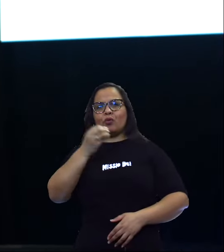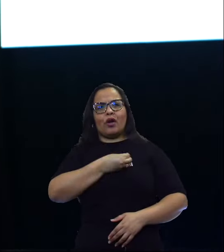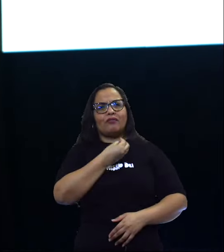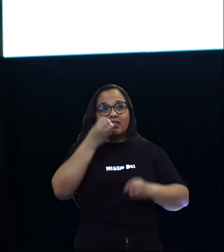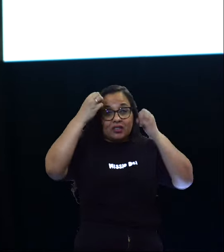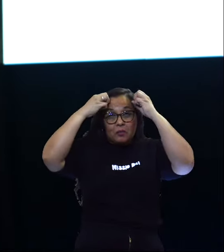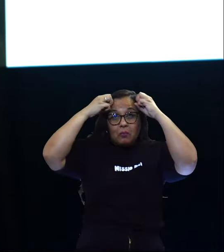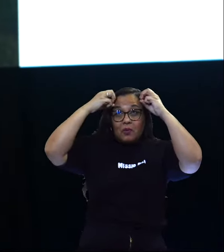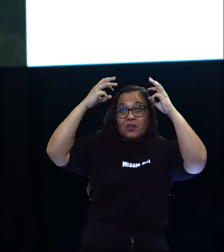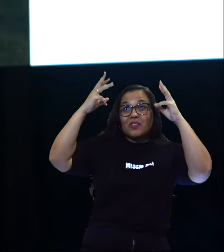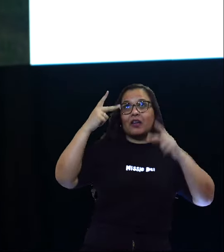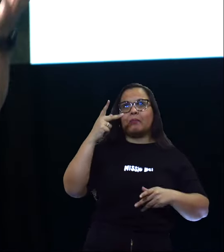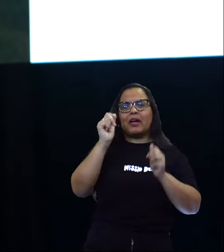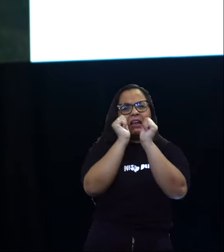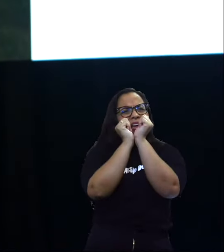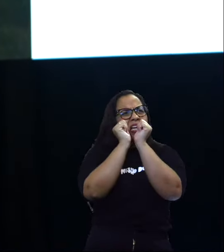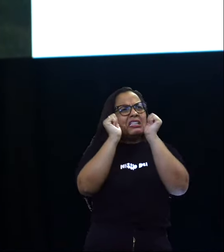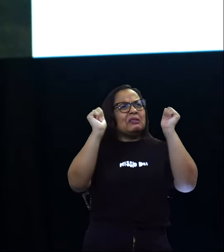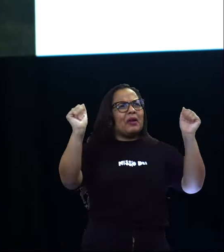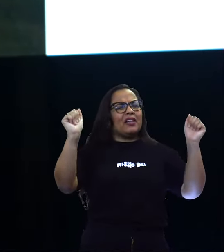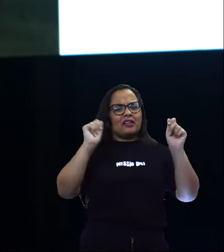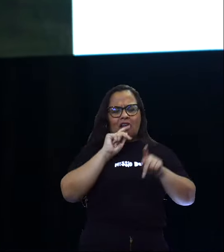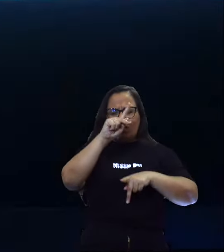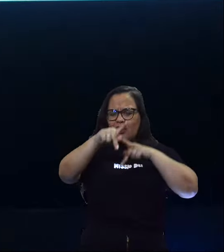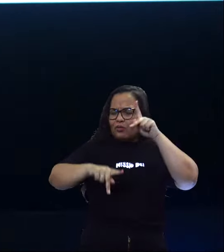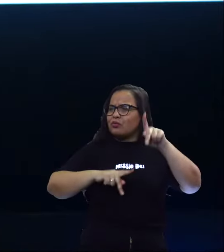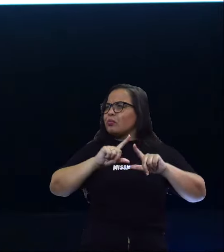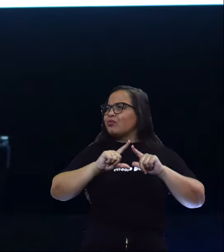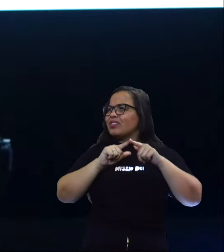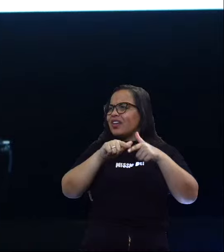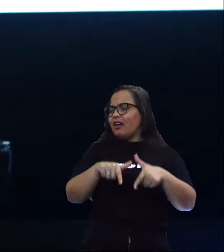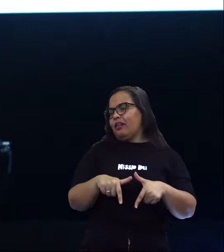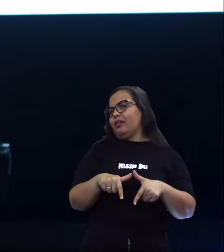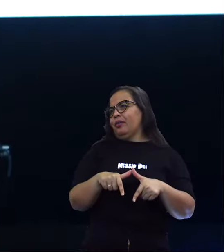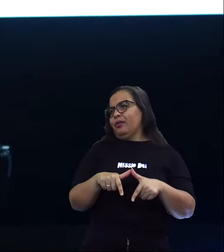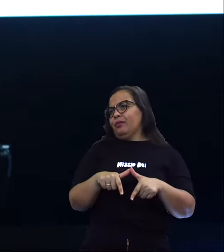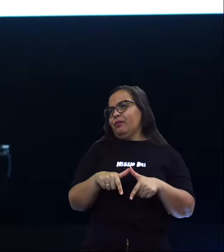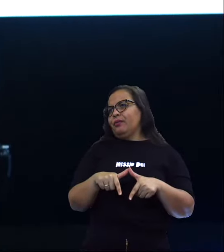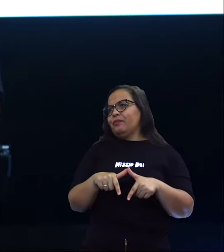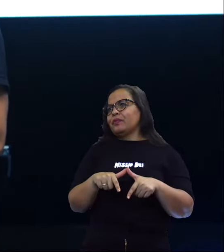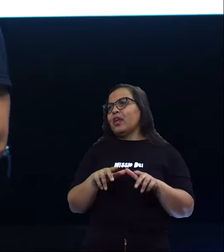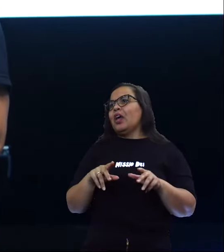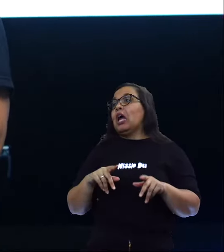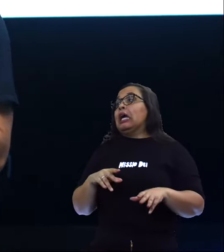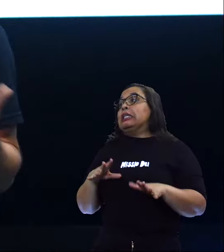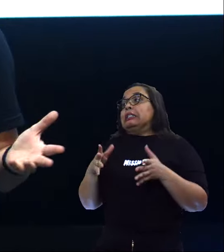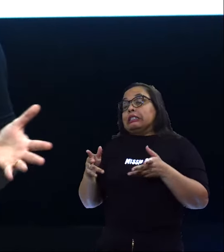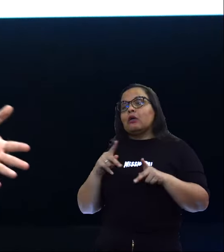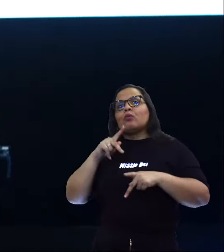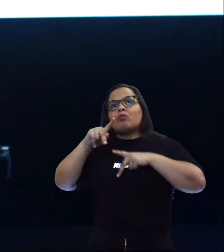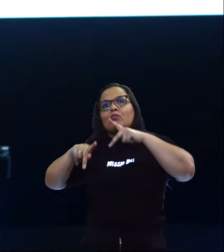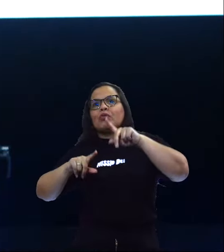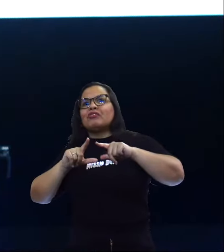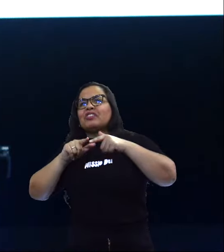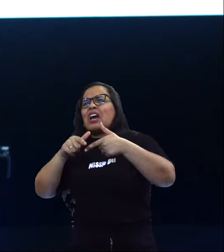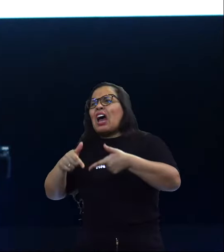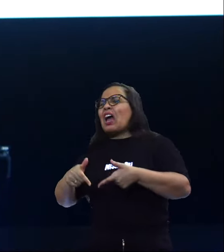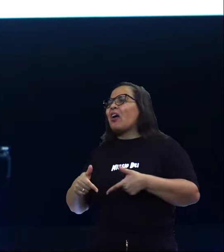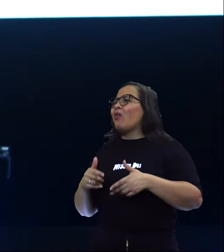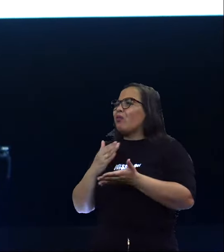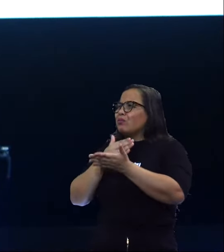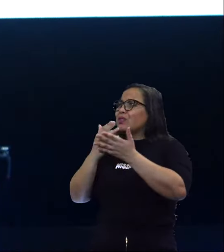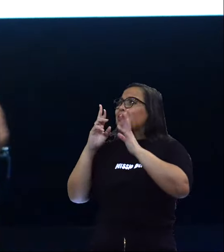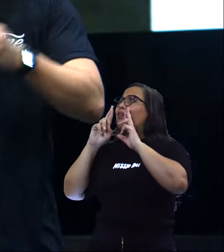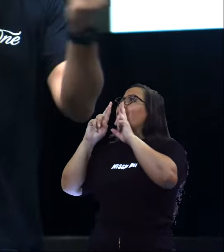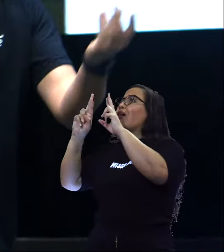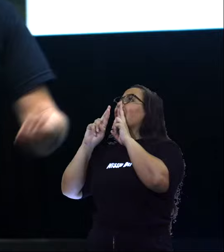resposta. Falaram assim: olha Deus, a gente pediu para sair, mas agora será que não dá para a gente voltar? Gente, quem que em sã consciência sai da escravidão e resolve